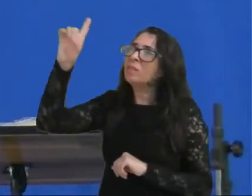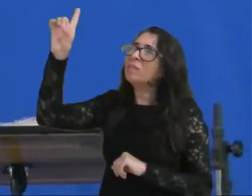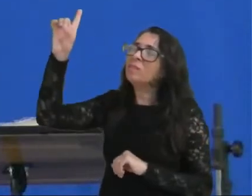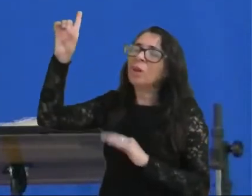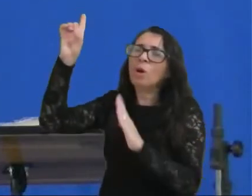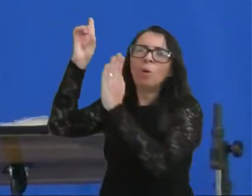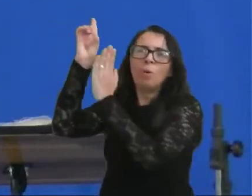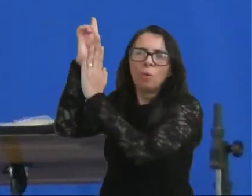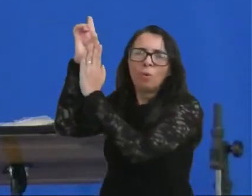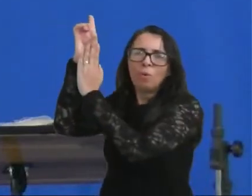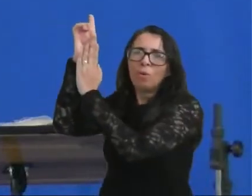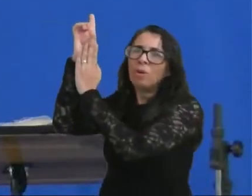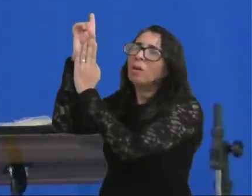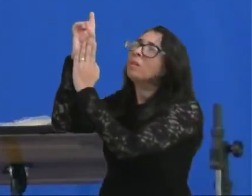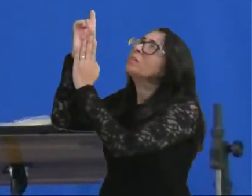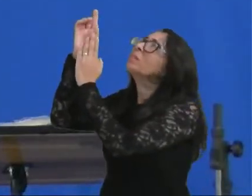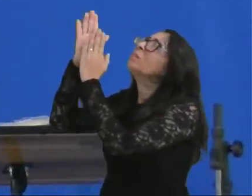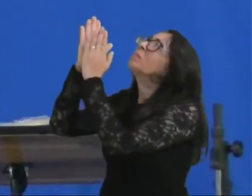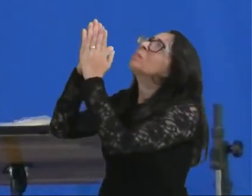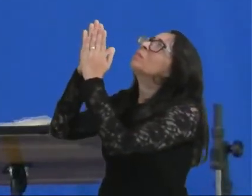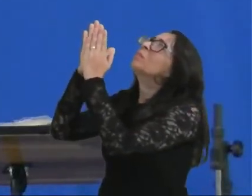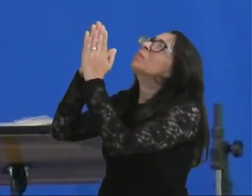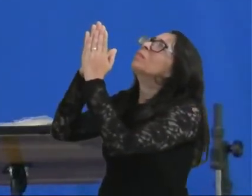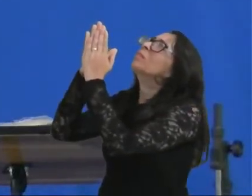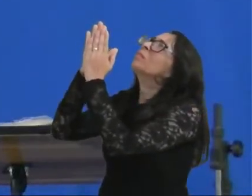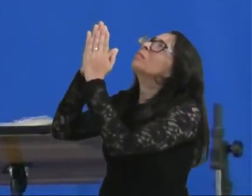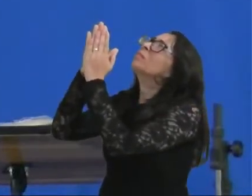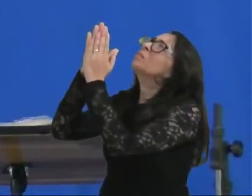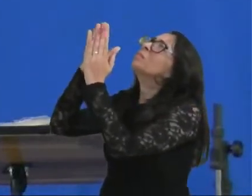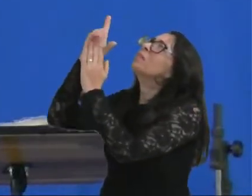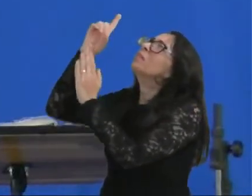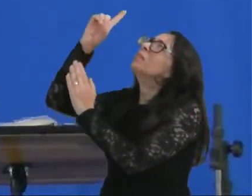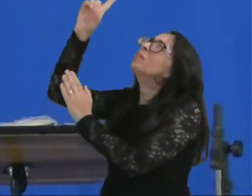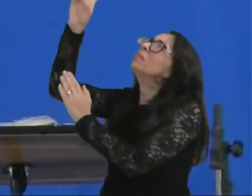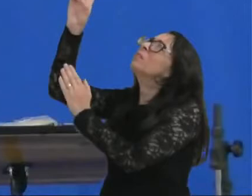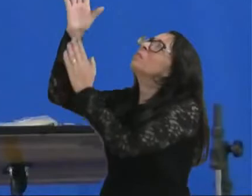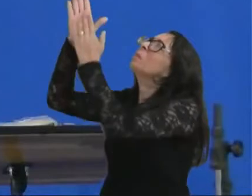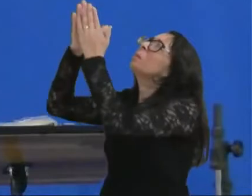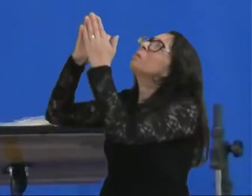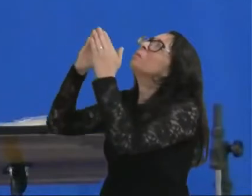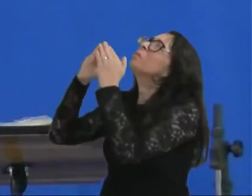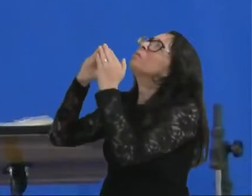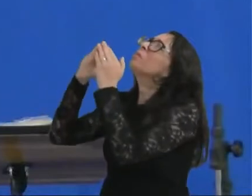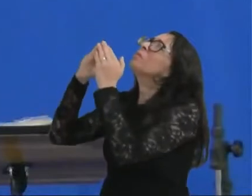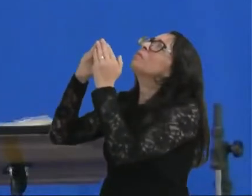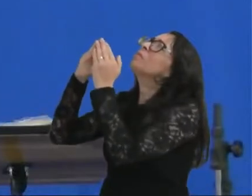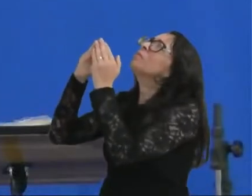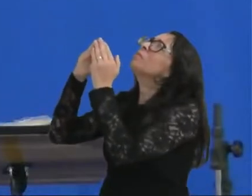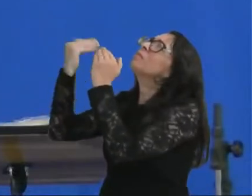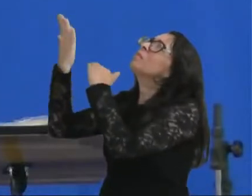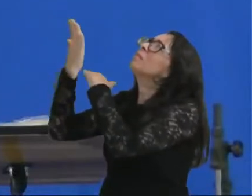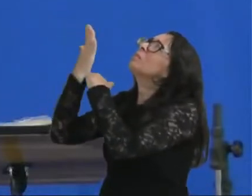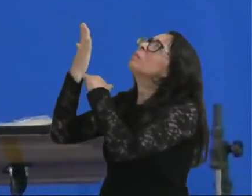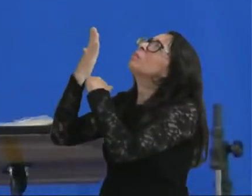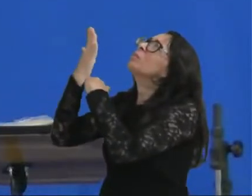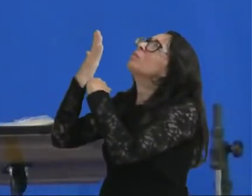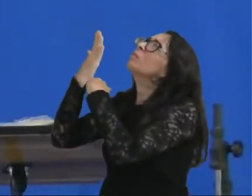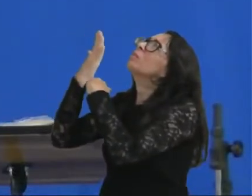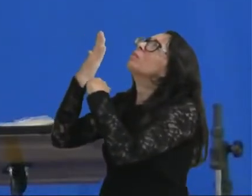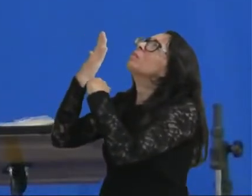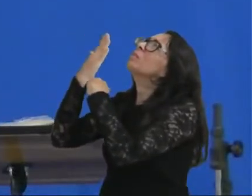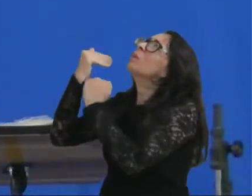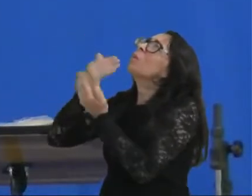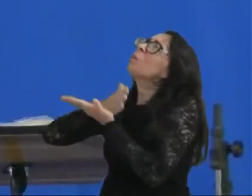frio. Talvez você, mas eu tenho ido todos os dias à igreja. Durante a pandemia, durante o período